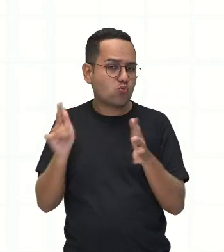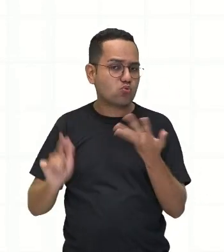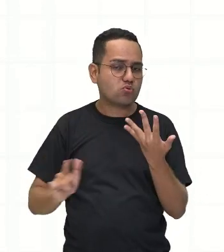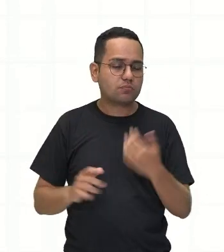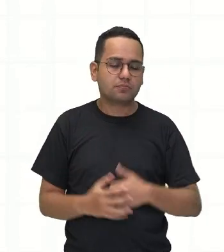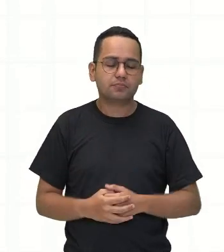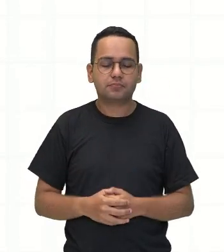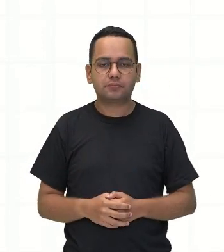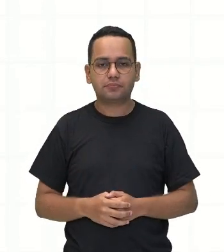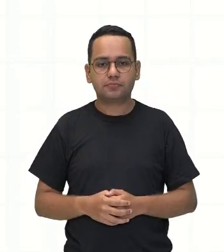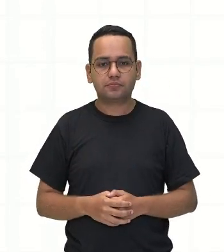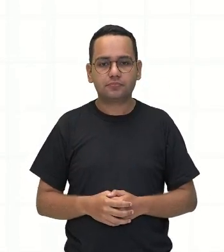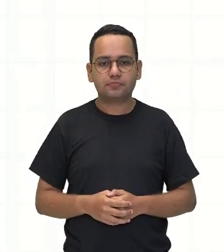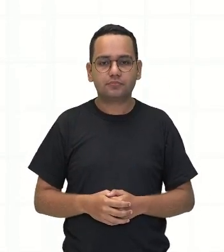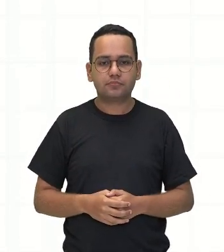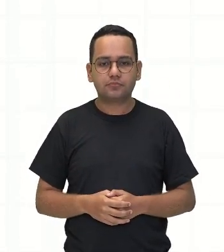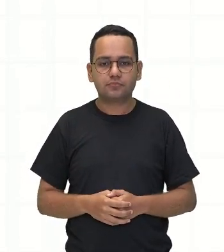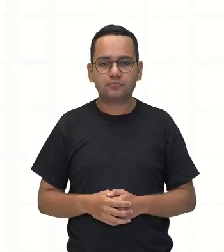por exemplo,